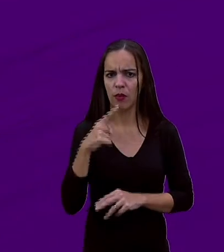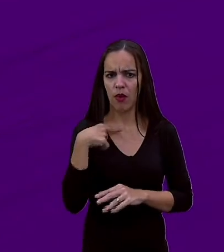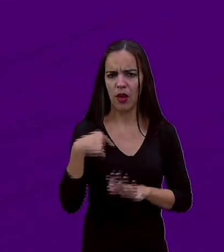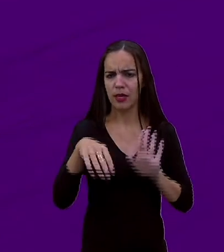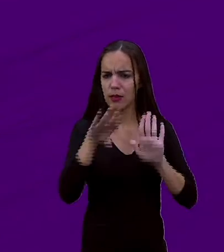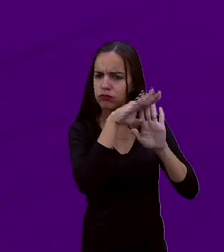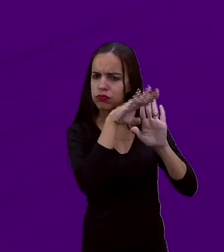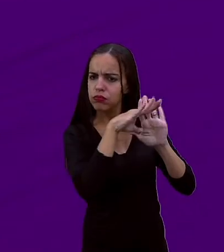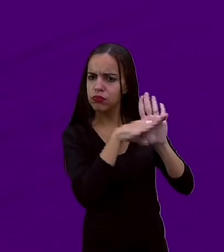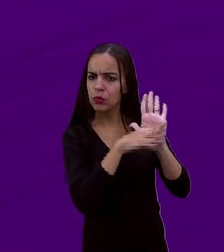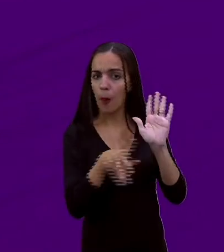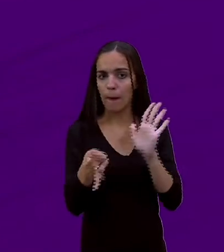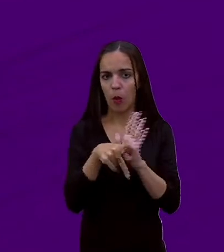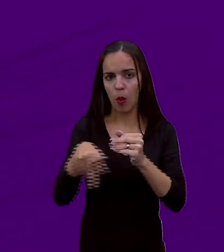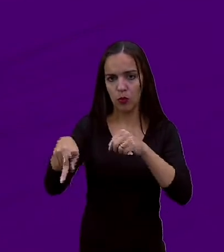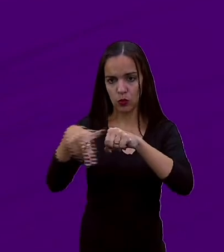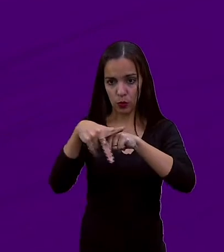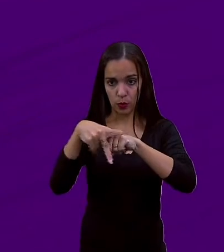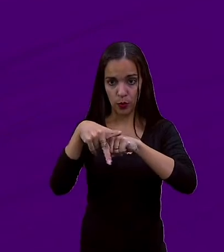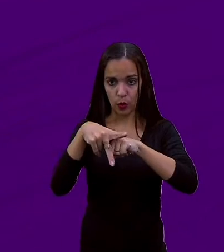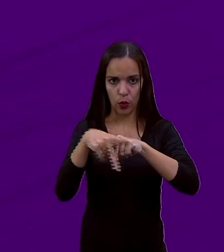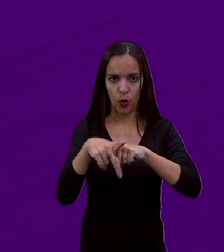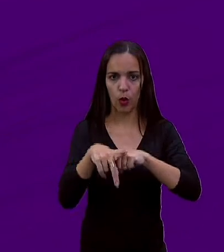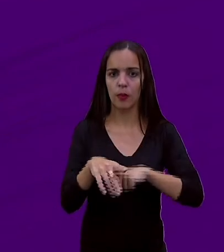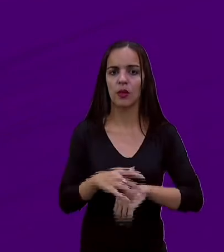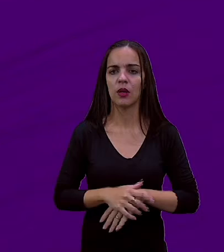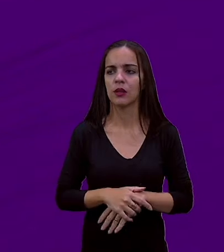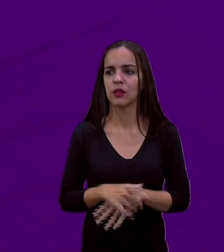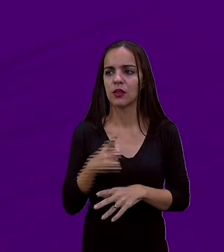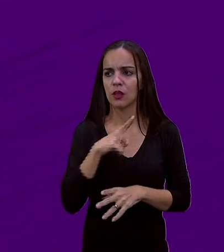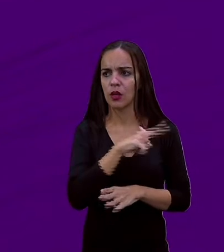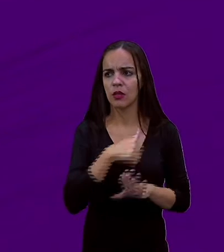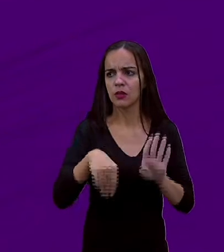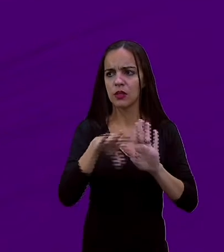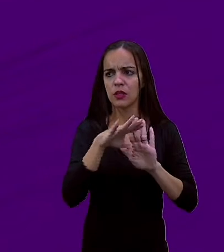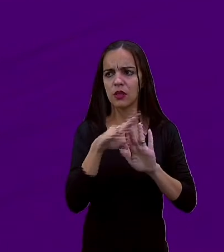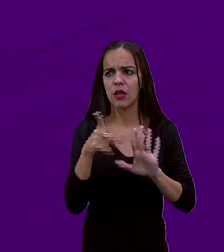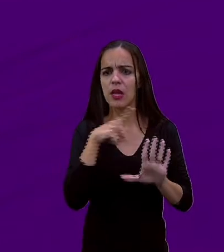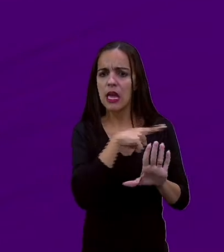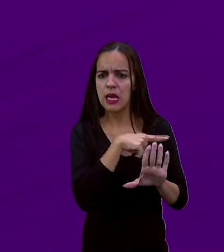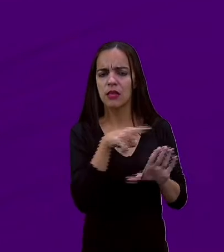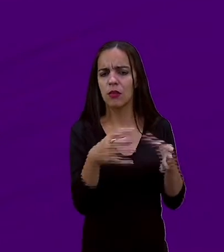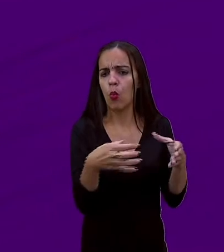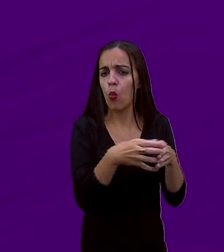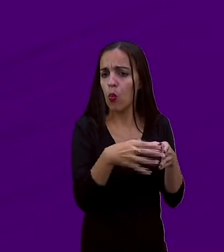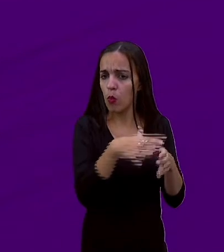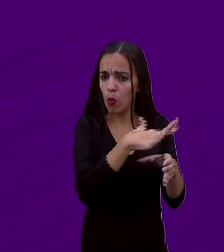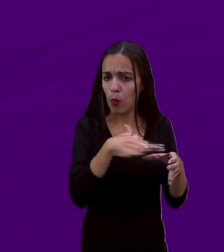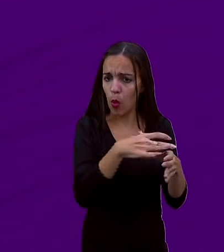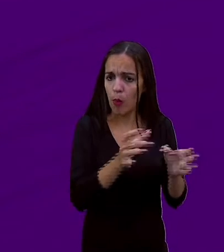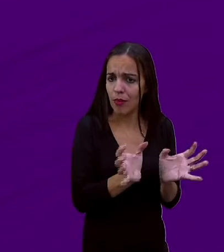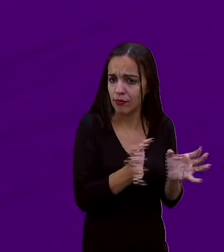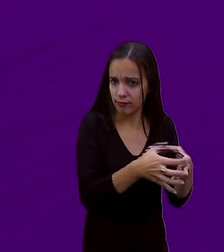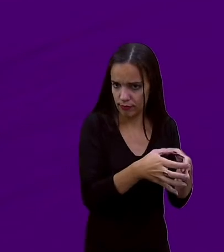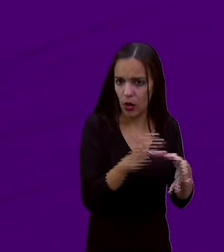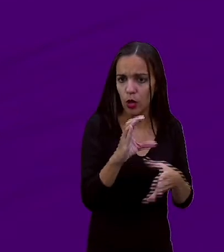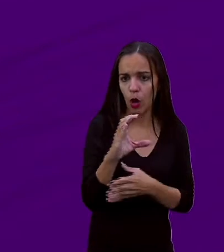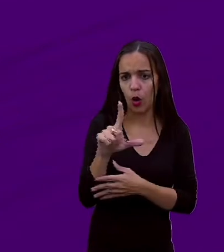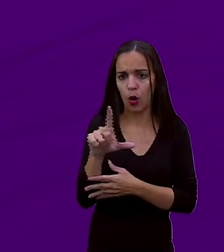de colocação pronominal, porque nós temos 3 casos de colocação pronominal. E